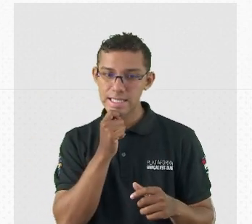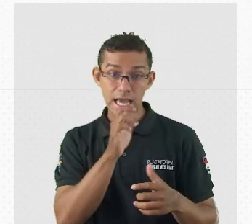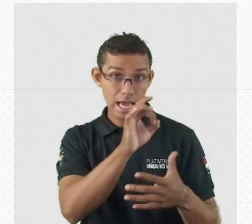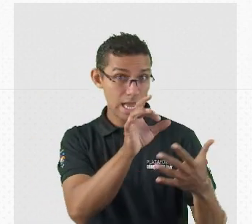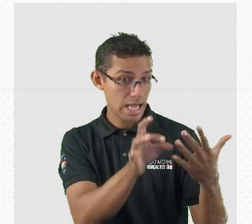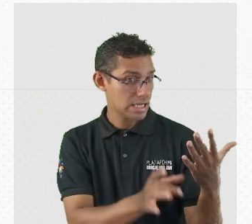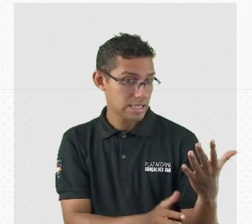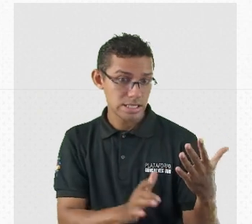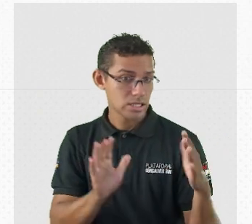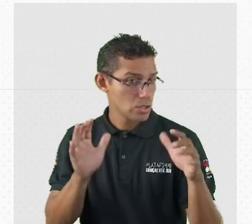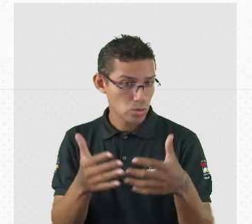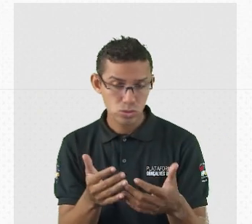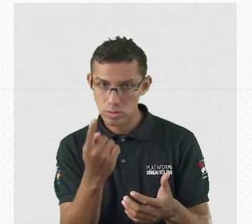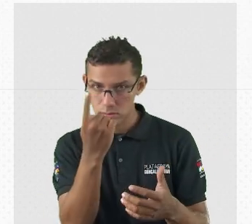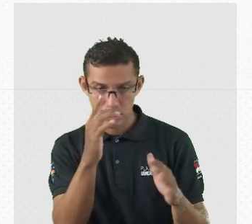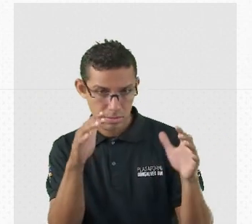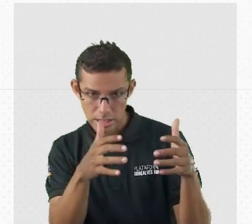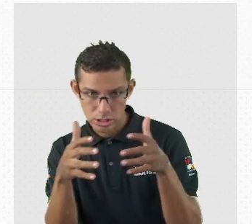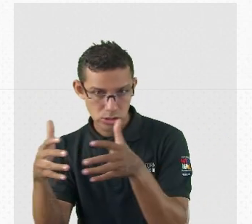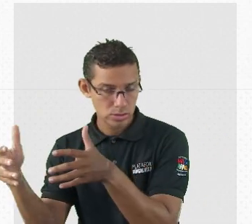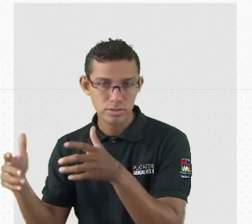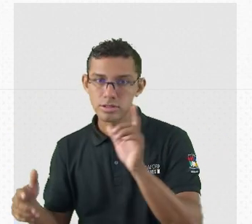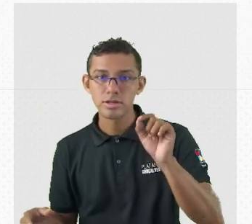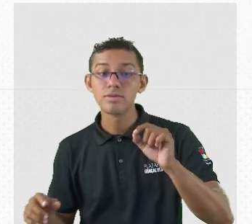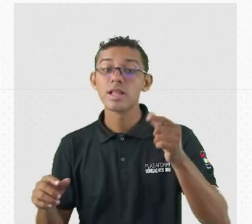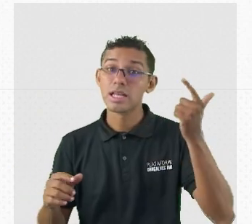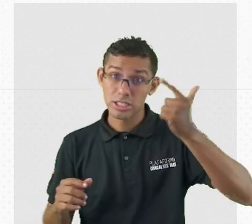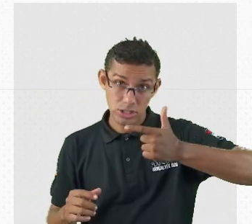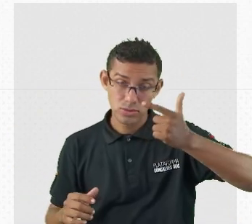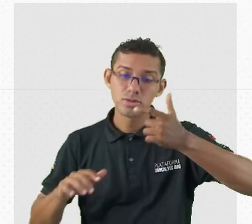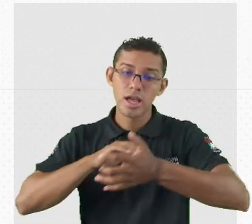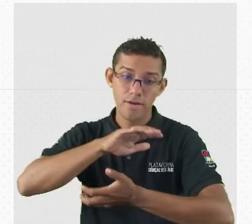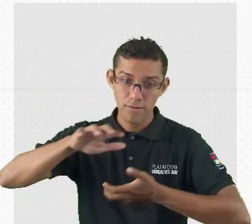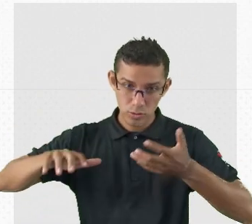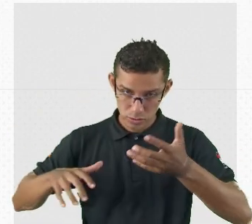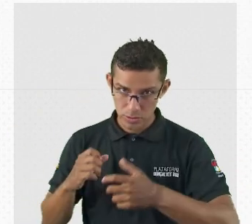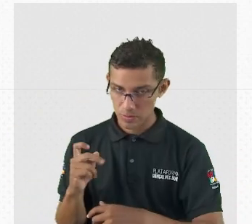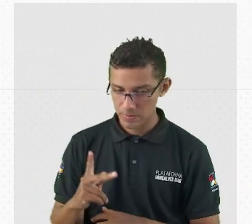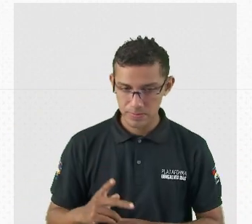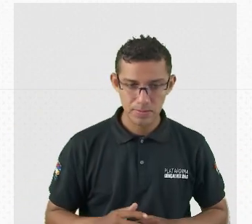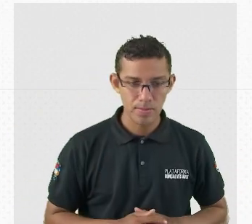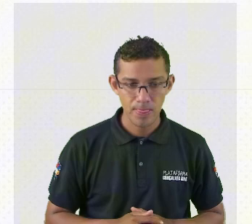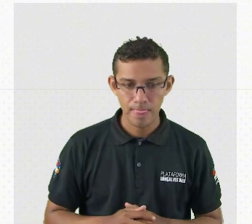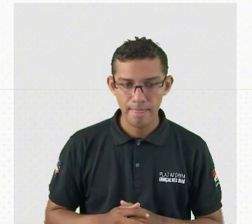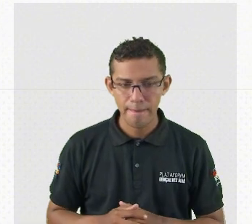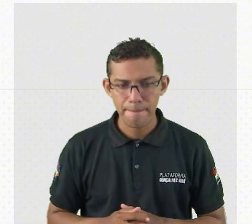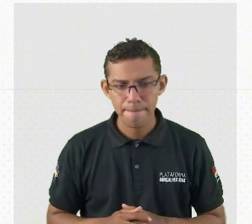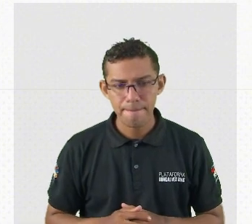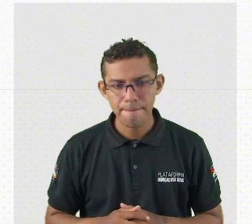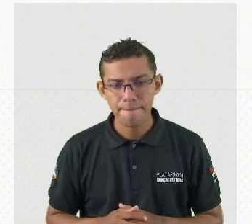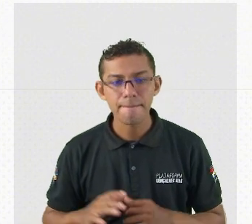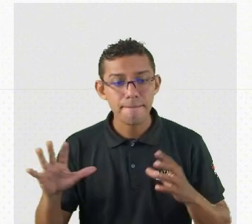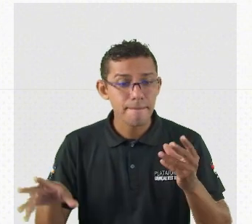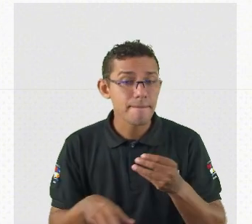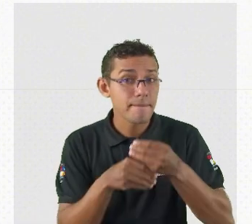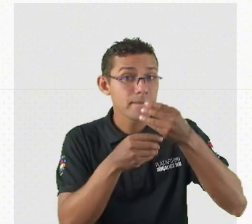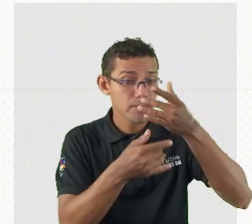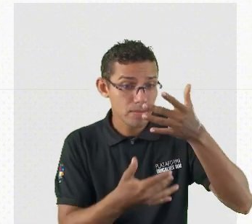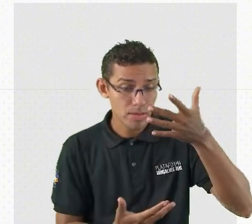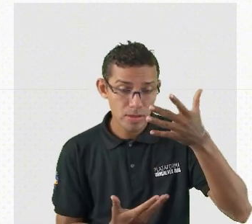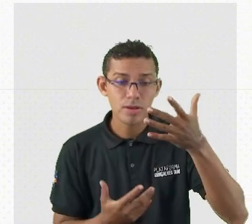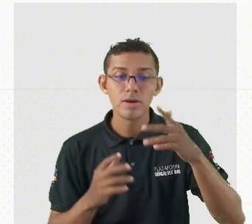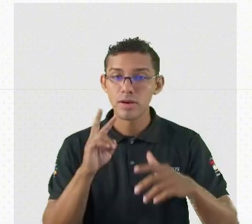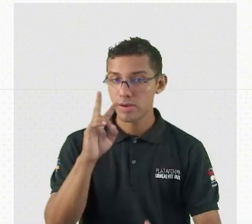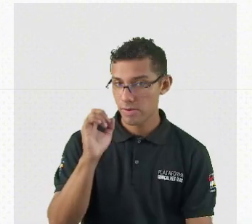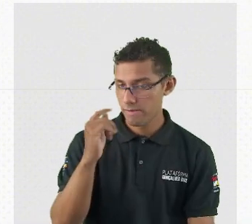trabalhador faz uma parte do processo. Isso já vem da segunda revolução, tá? Mas é claro que o incremento da máquina a vapor no